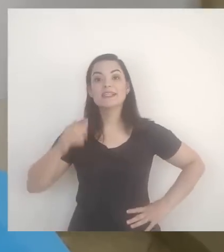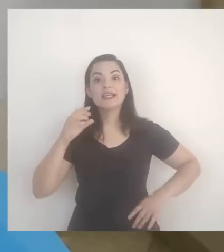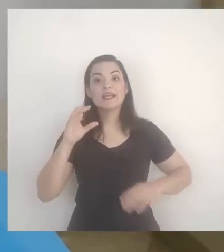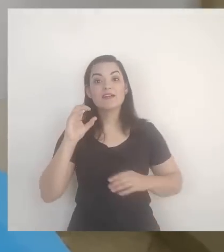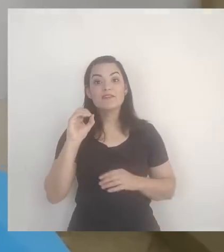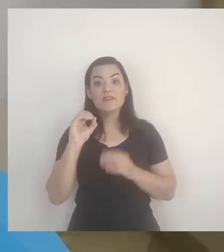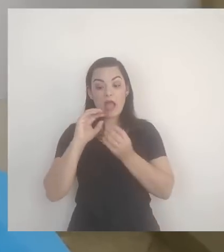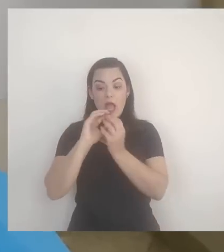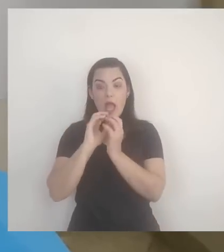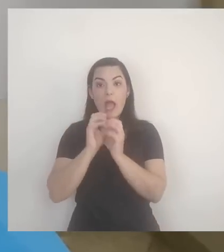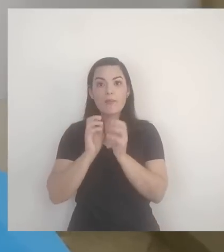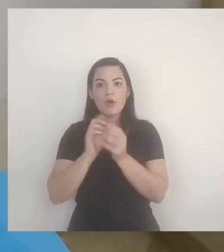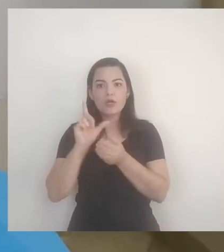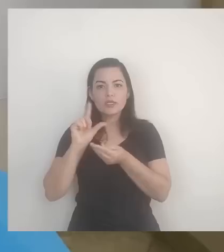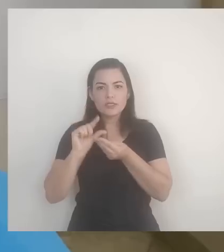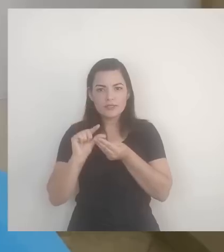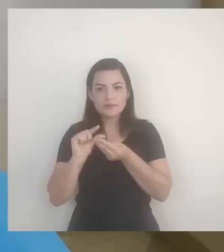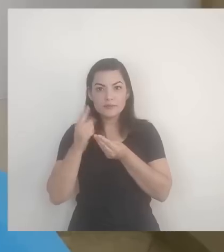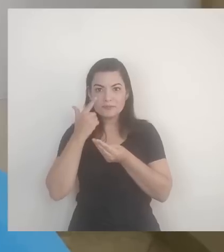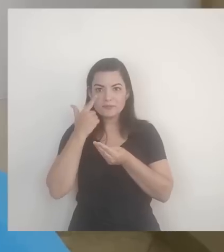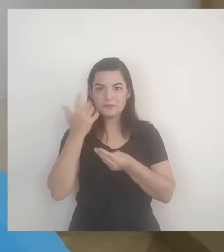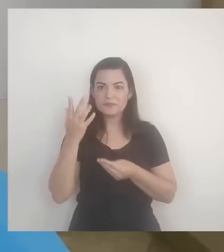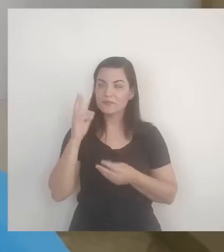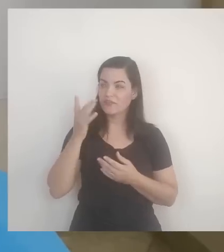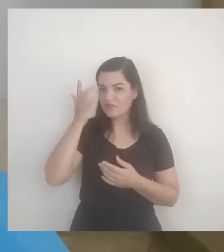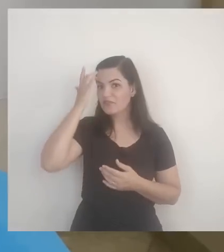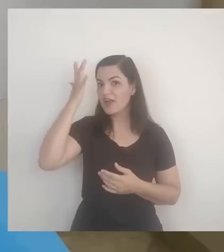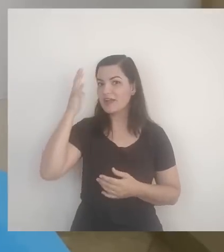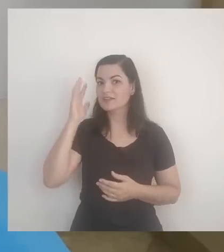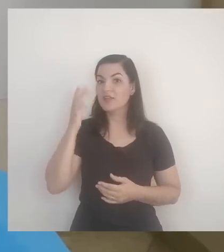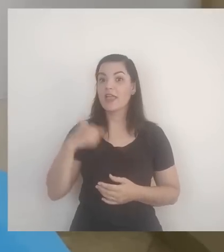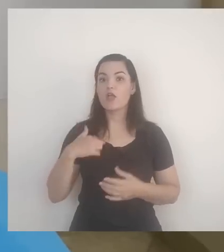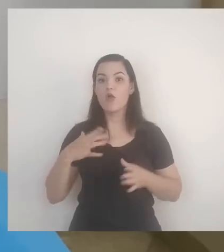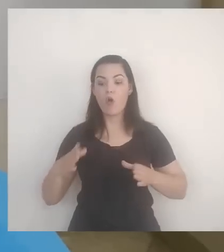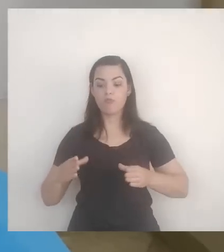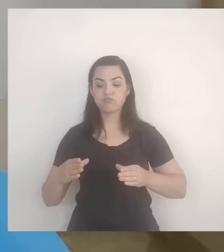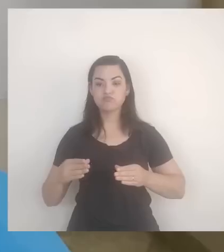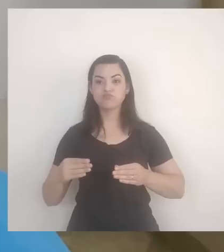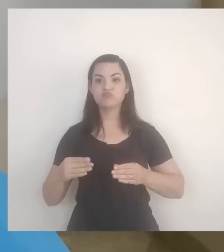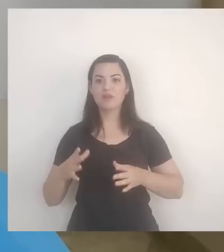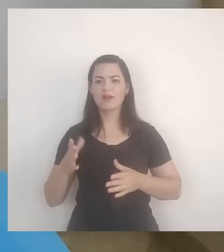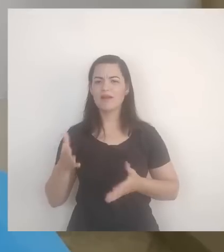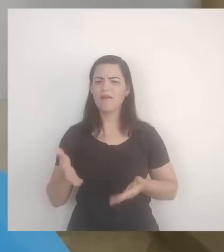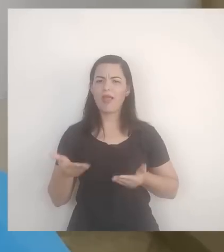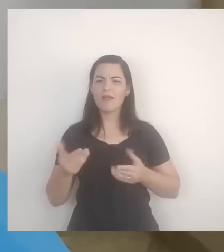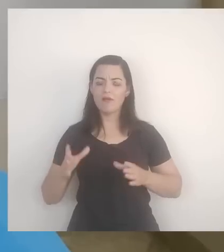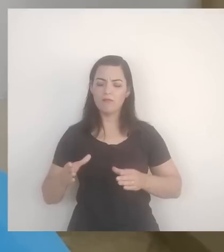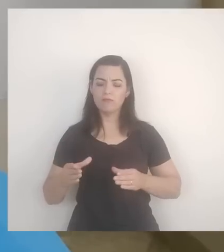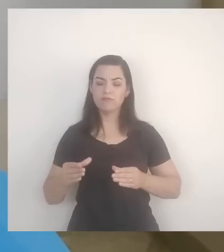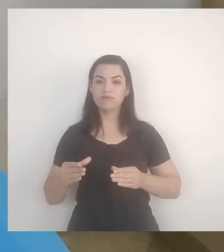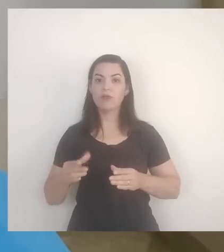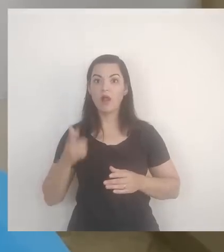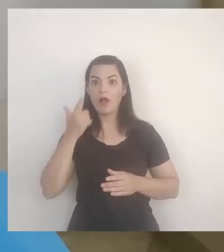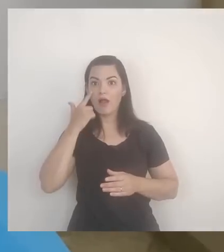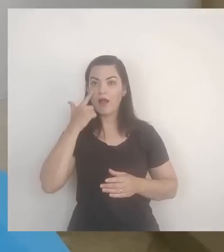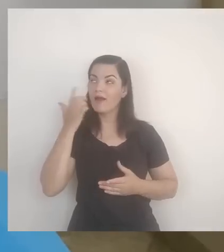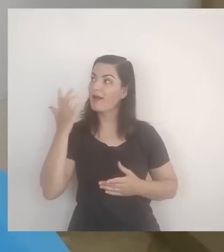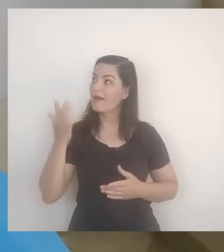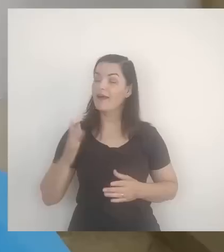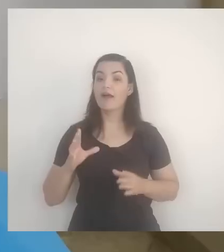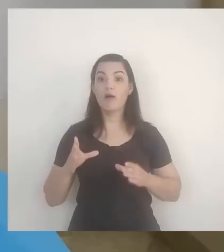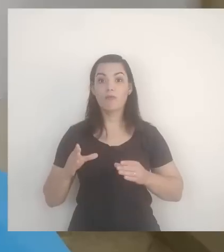pela bolinha do submarino que fica mais fácil. A Pro vai apertar de leve a garrafa. E aí, quando a